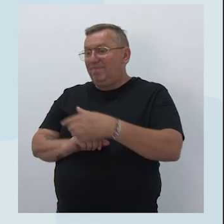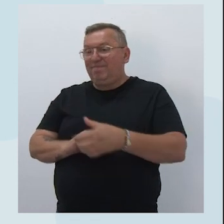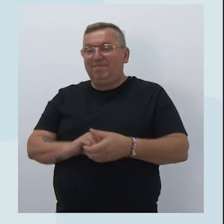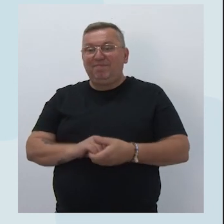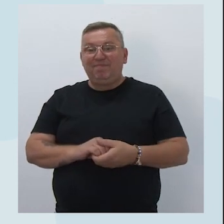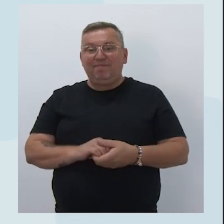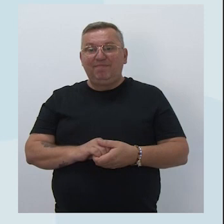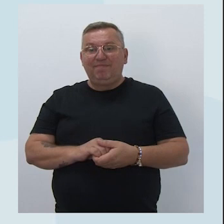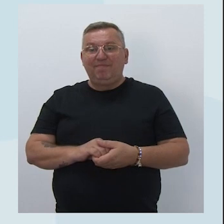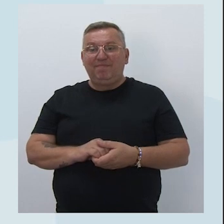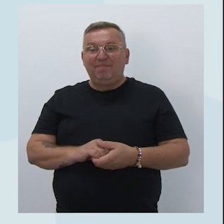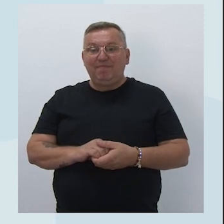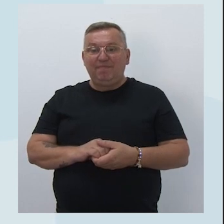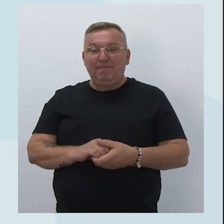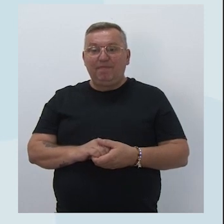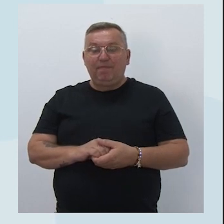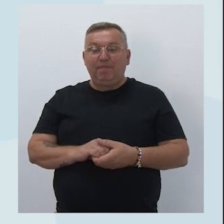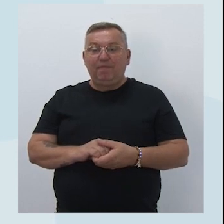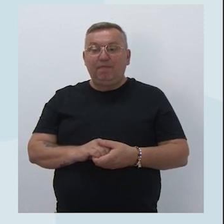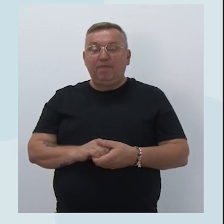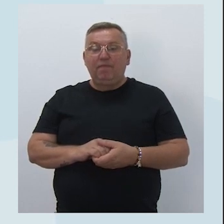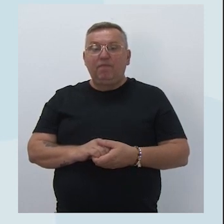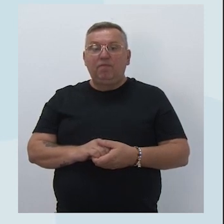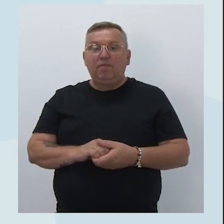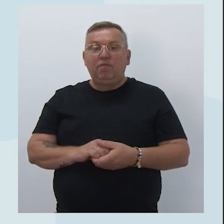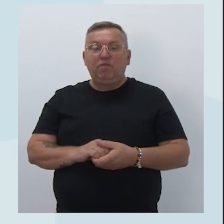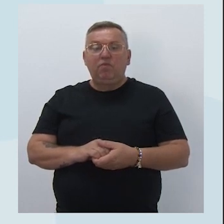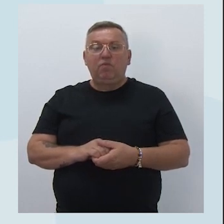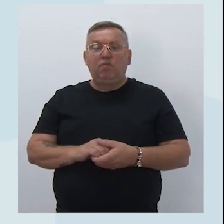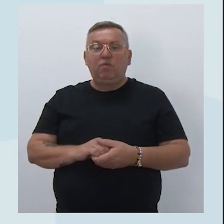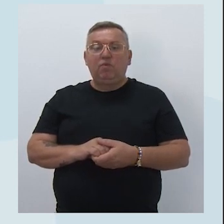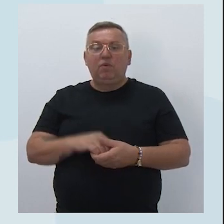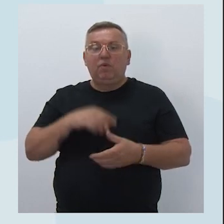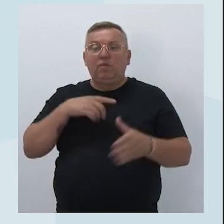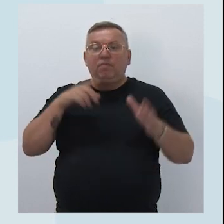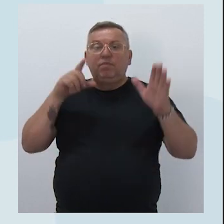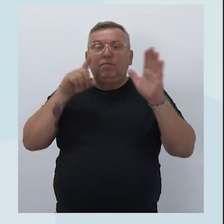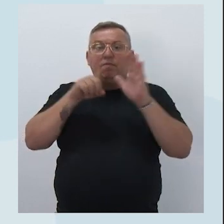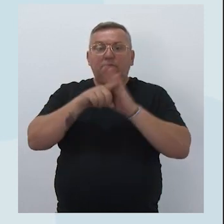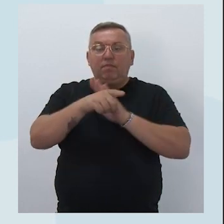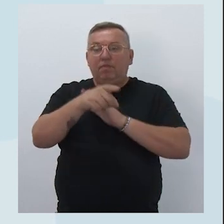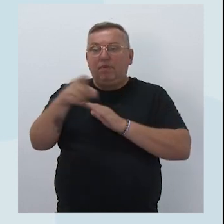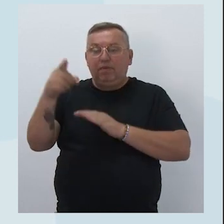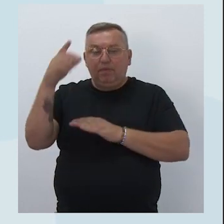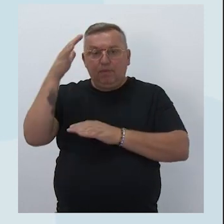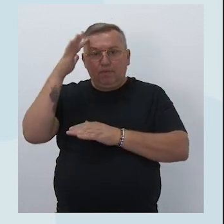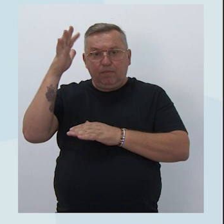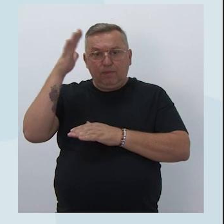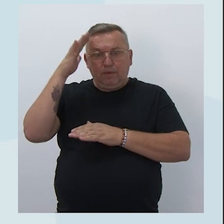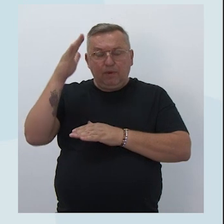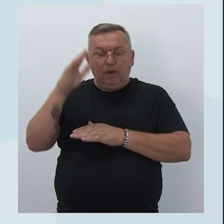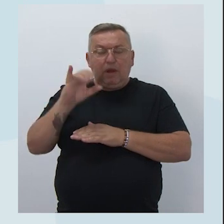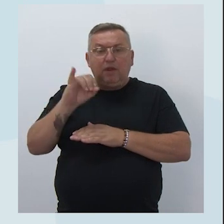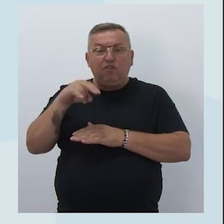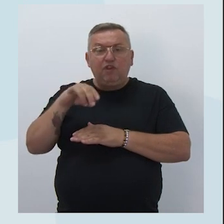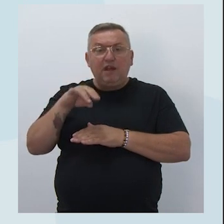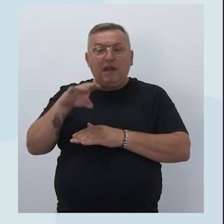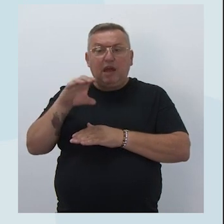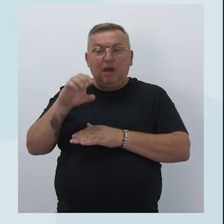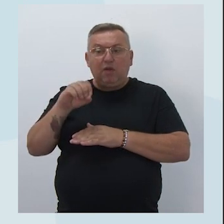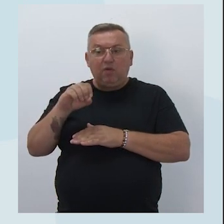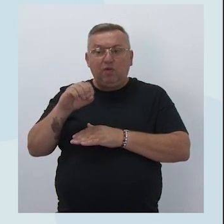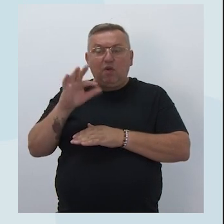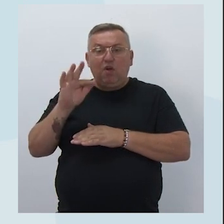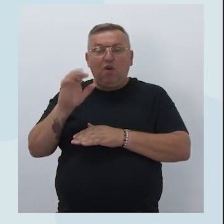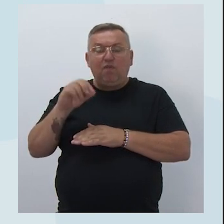Mais um slide? Isso, obrigada. Trago aqui quatro perguntas para reflexão sobre os itinerários formativos, né? O